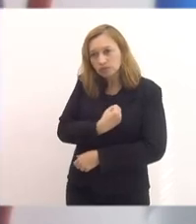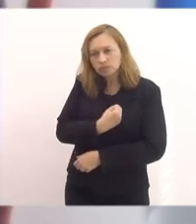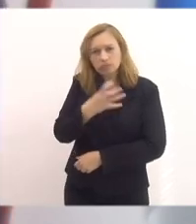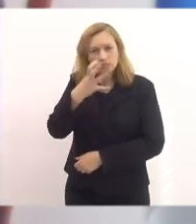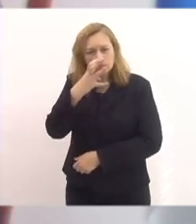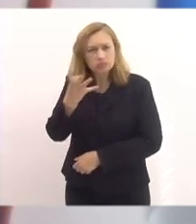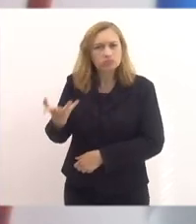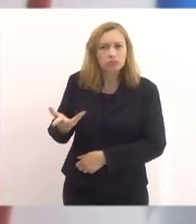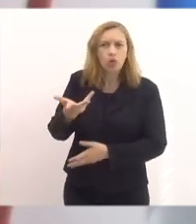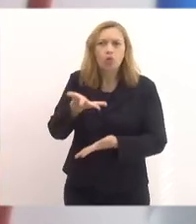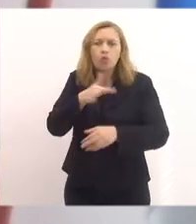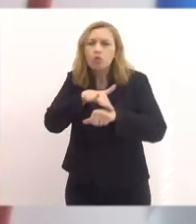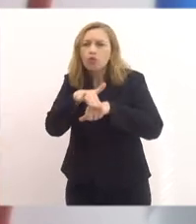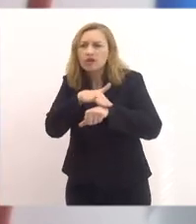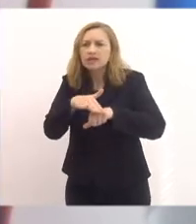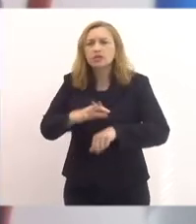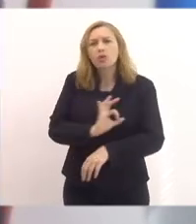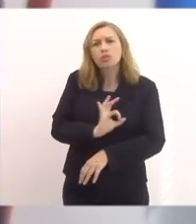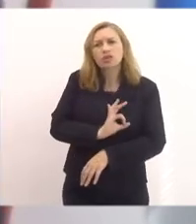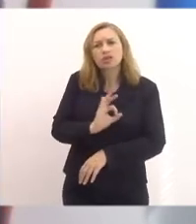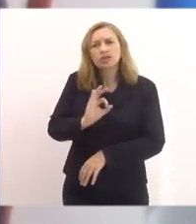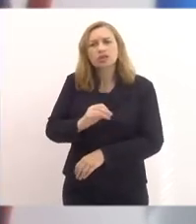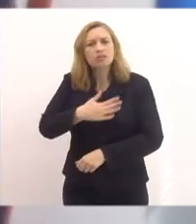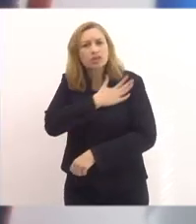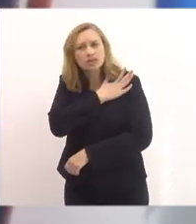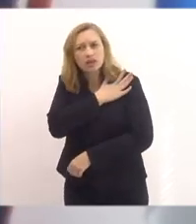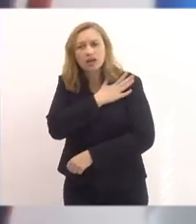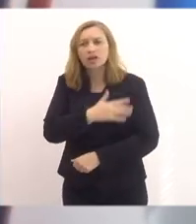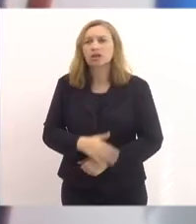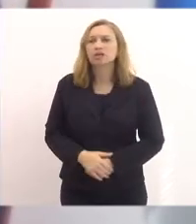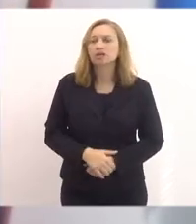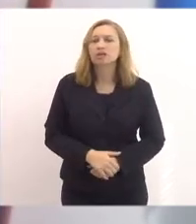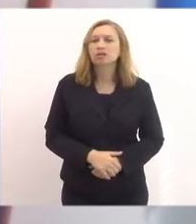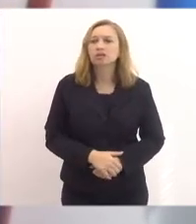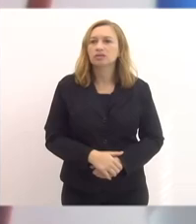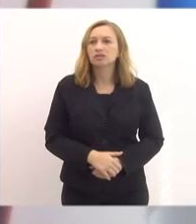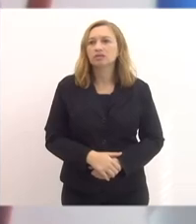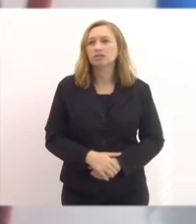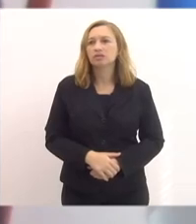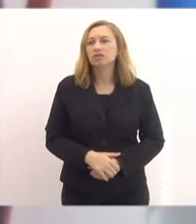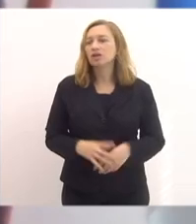impressionante, conversando com a Polícia Militar, especificamente no atendimento ao turista,